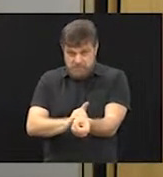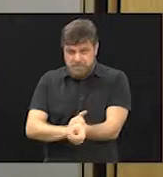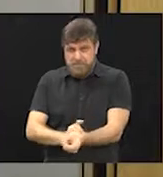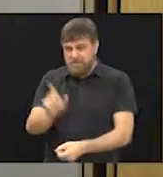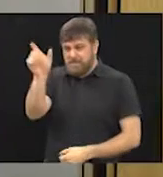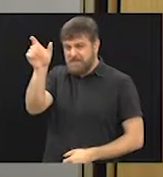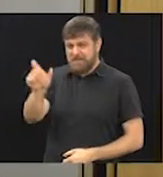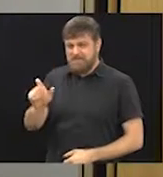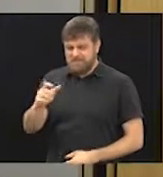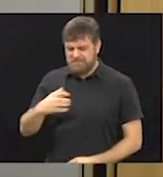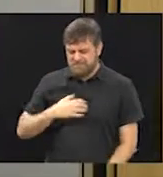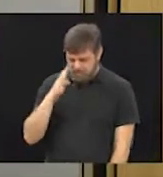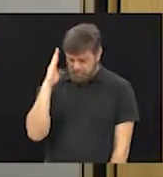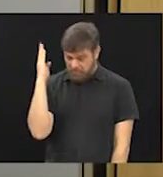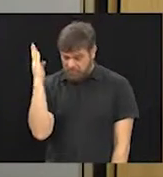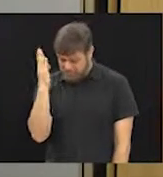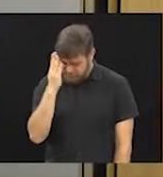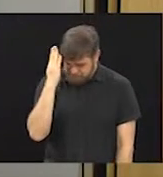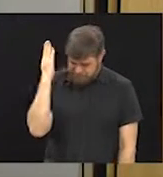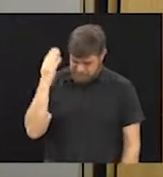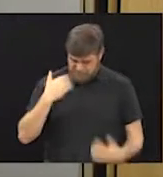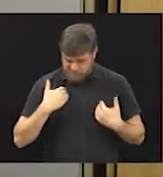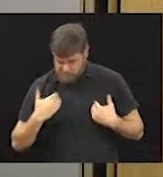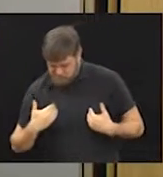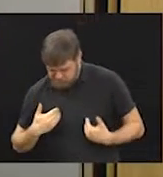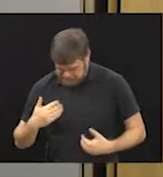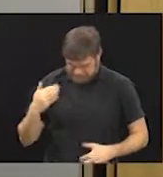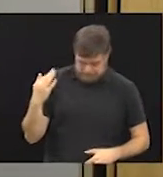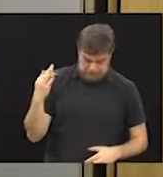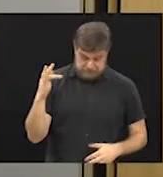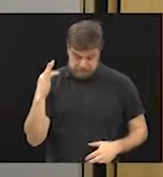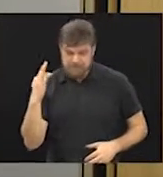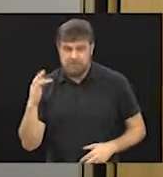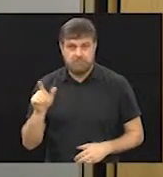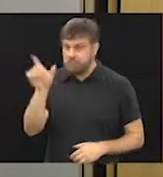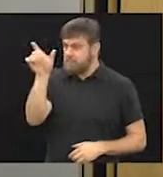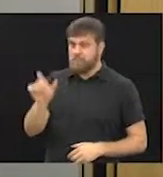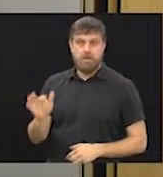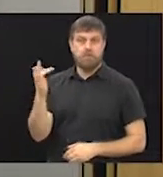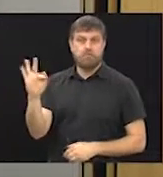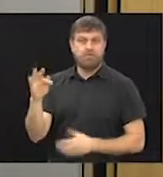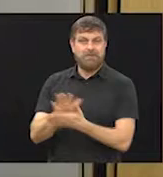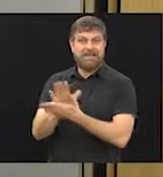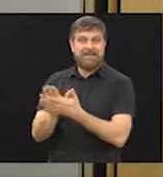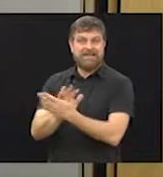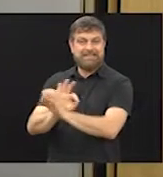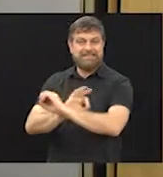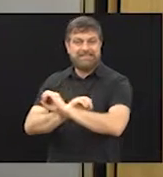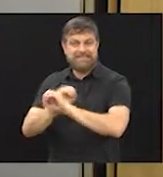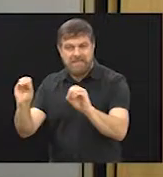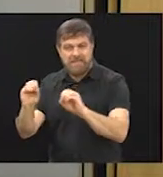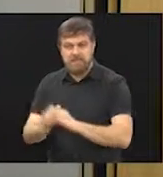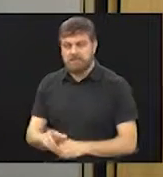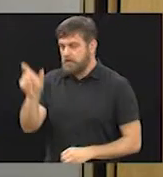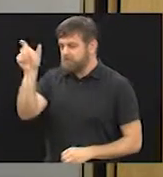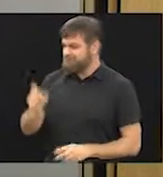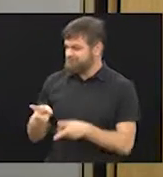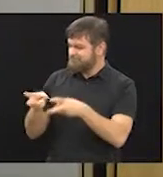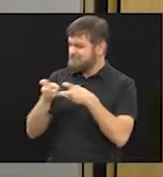têm um mal-estar generalizado, mas ele não tem dor. Ele muitas das vezes